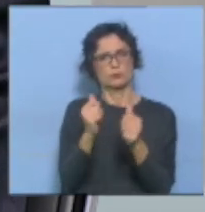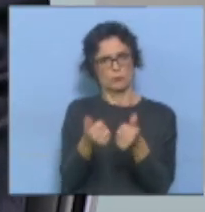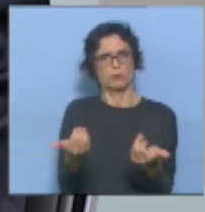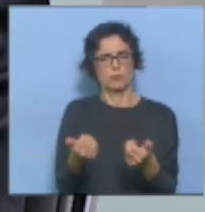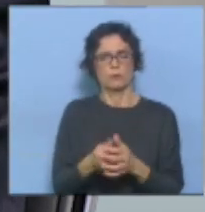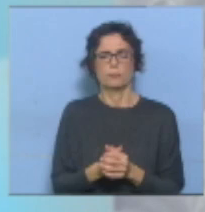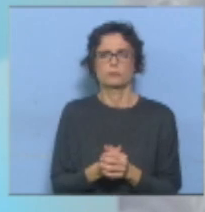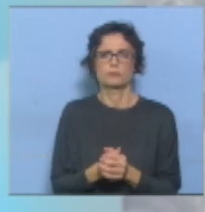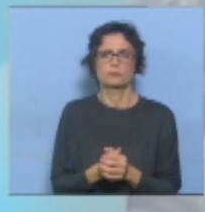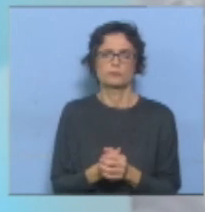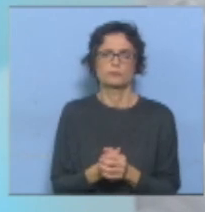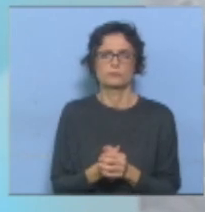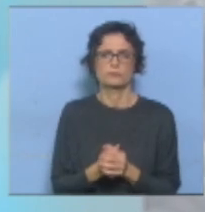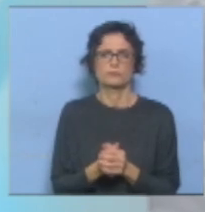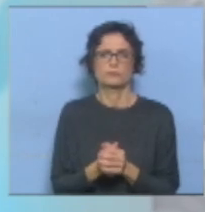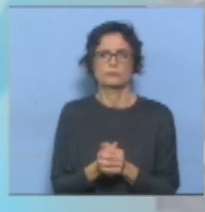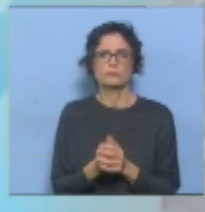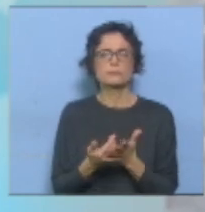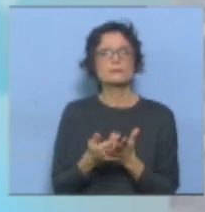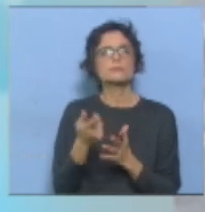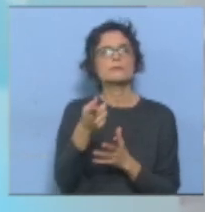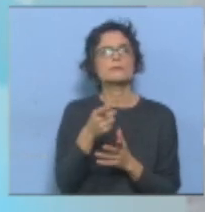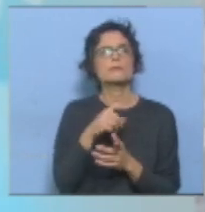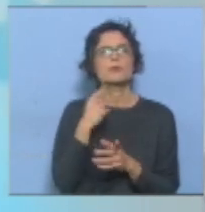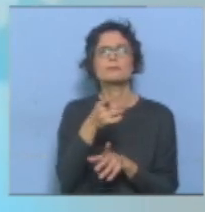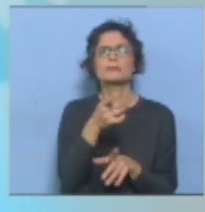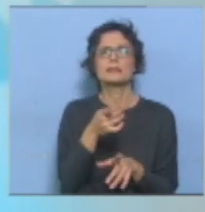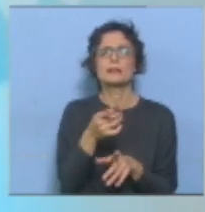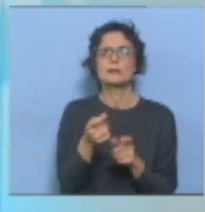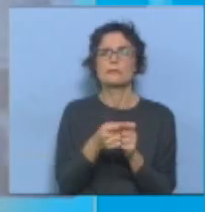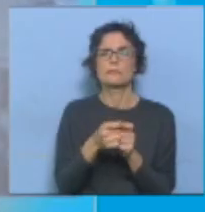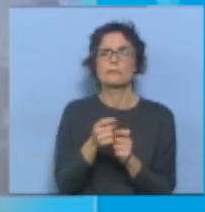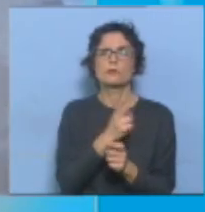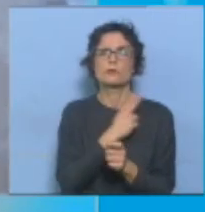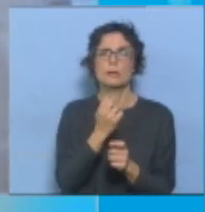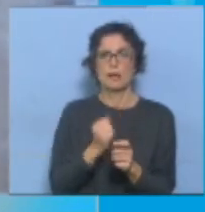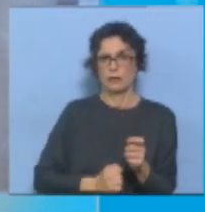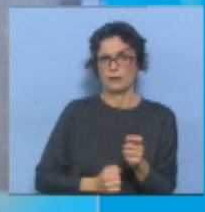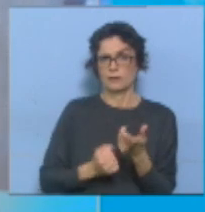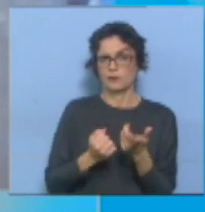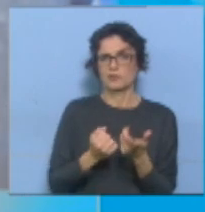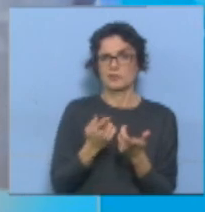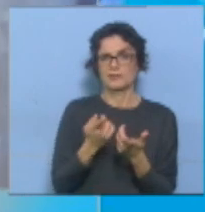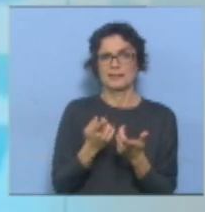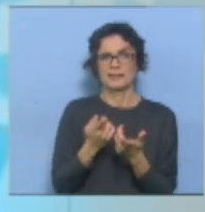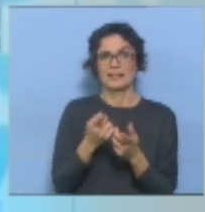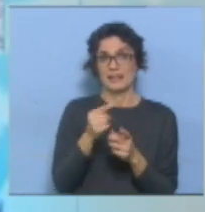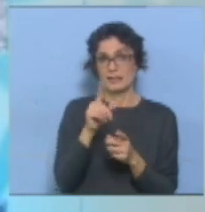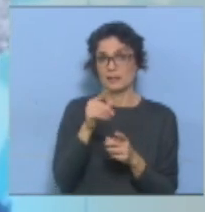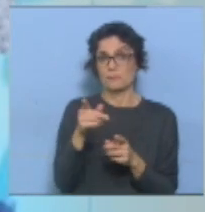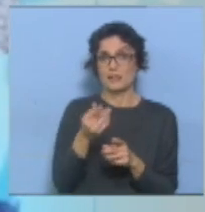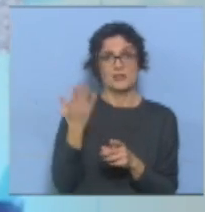Padre Nélio, é vizinho da Universidade Católica e esta instituição de ensino também lhe é próxima, porque também já por lá